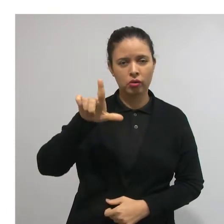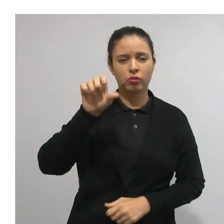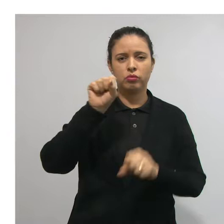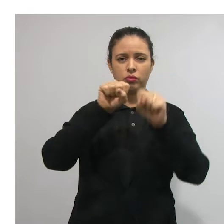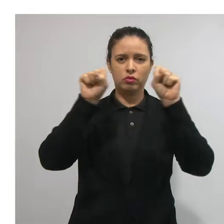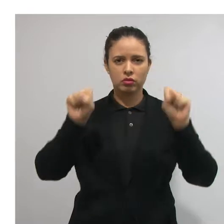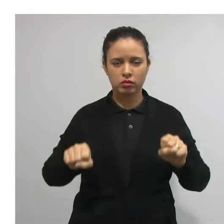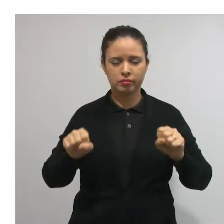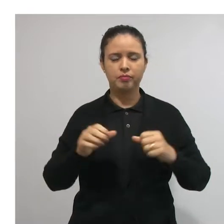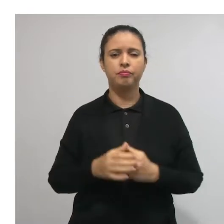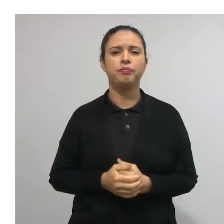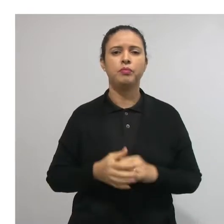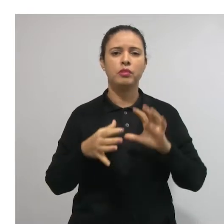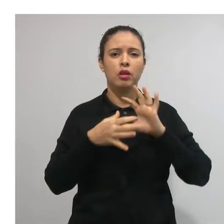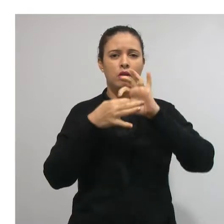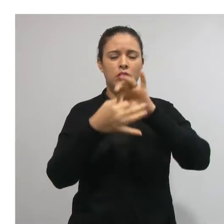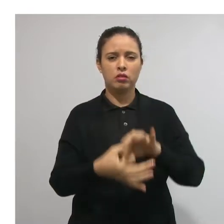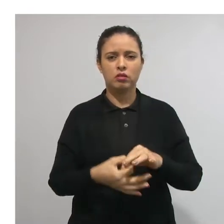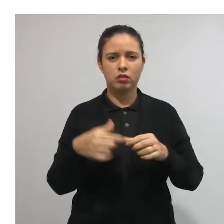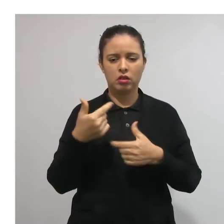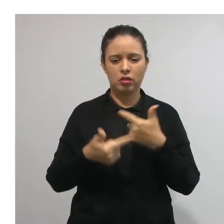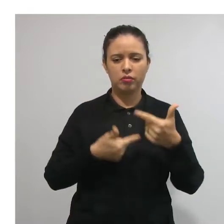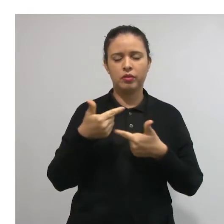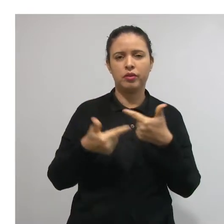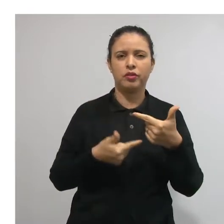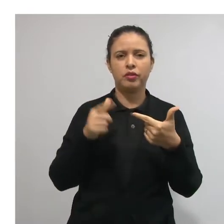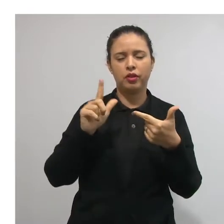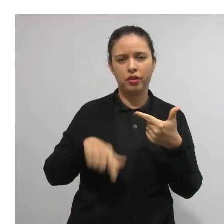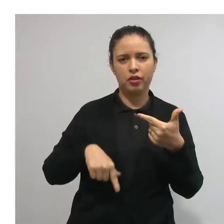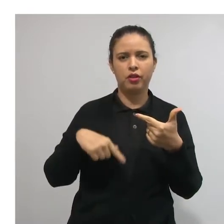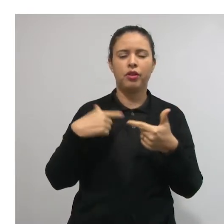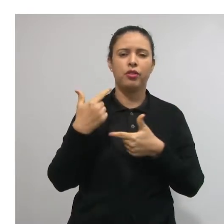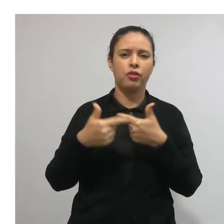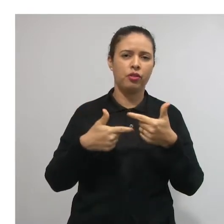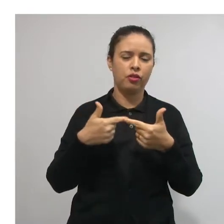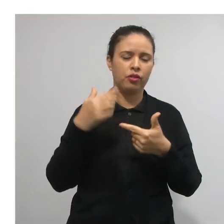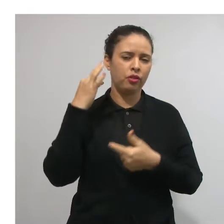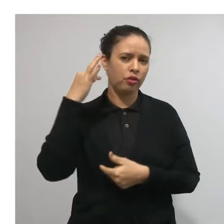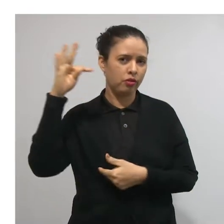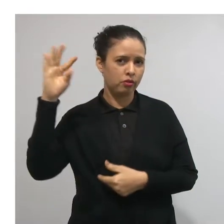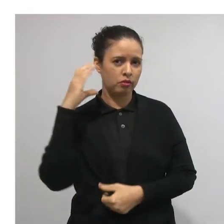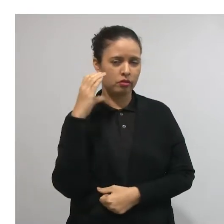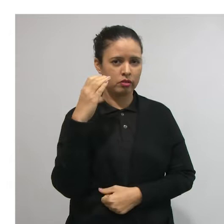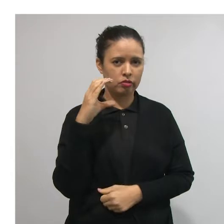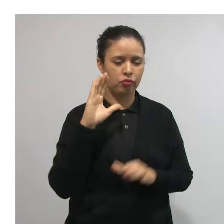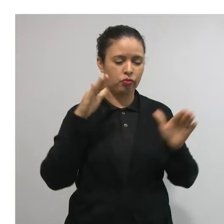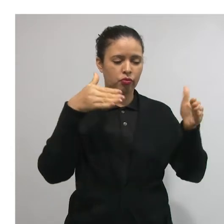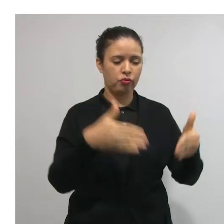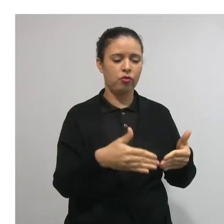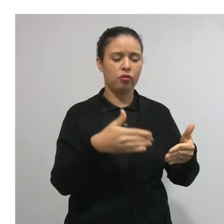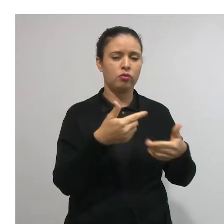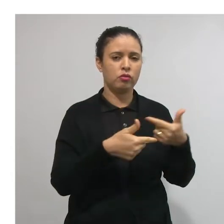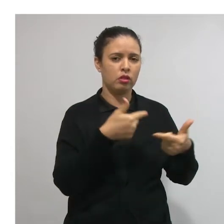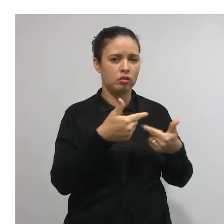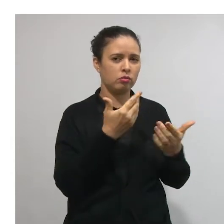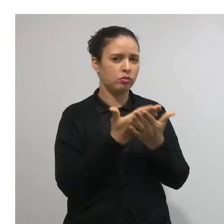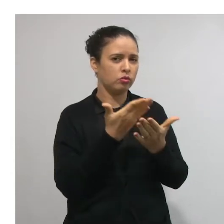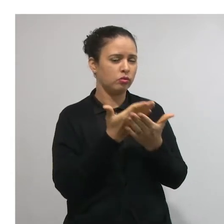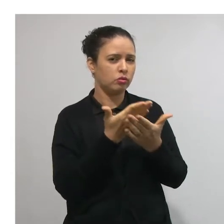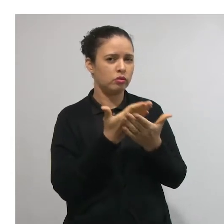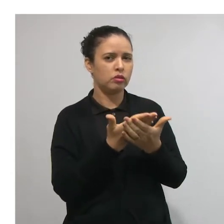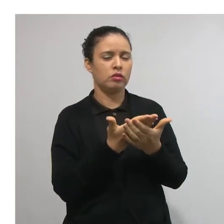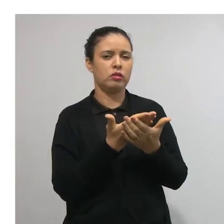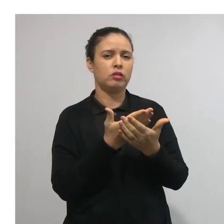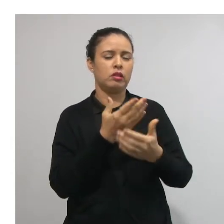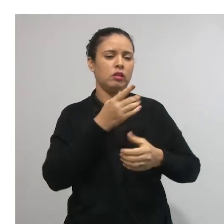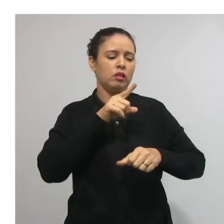a contextualização que nós trabalhamos até agora, a teoria científica, né, com a ênfase nas tarefas, né, ou seja, por meio do estudo lá de